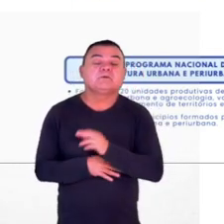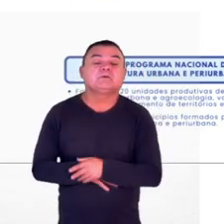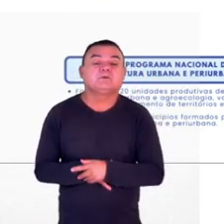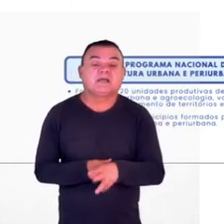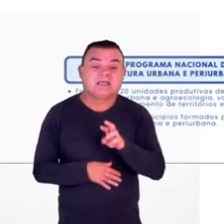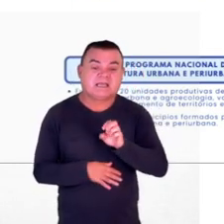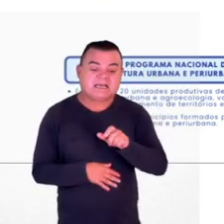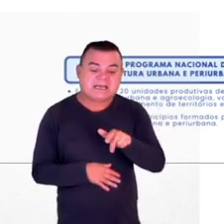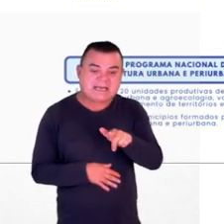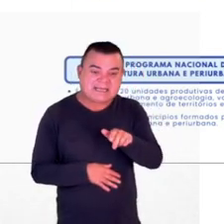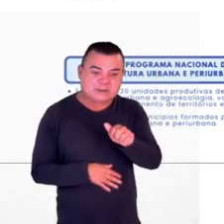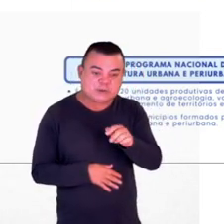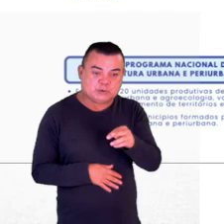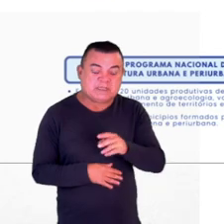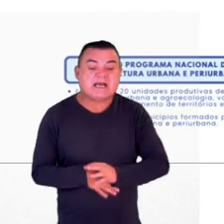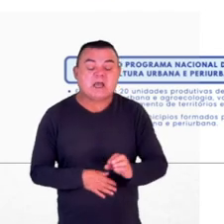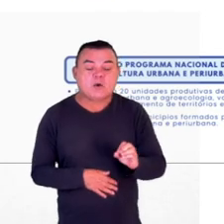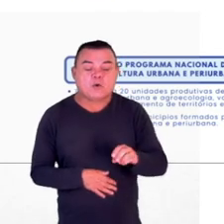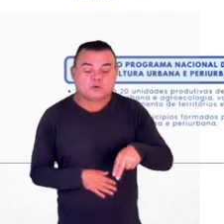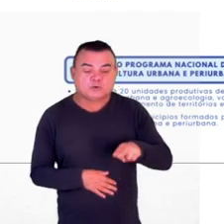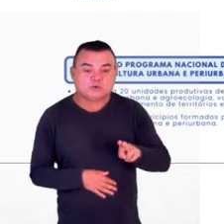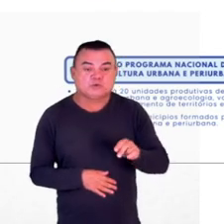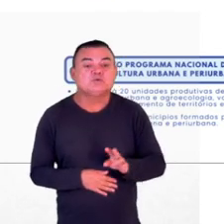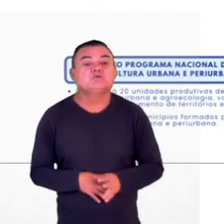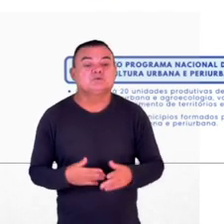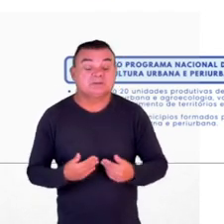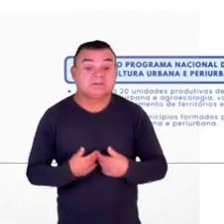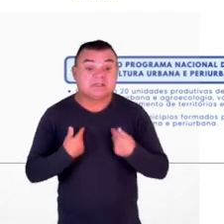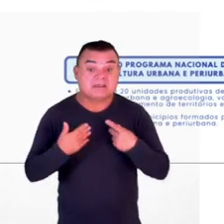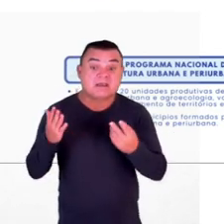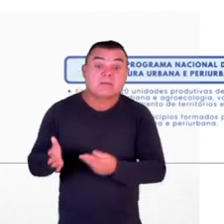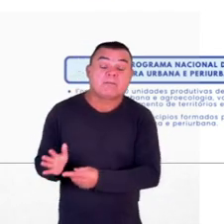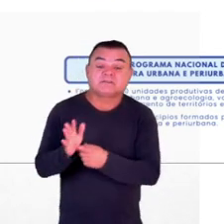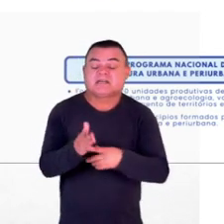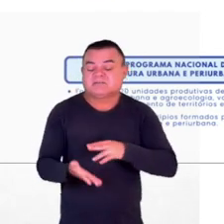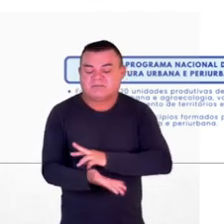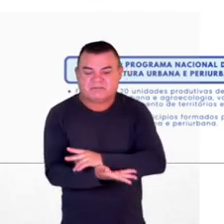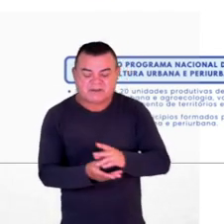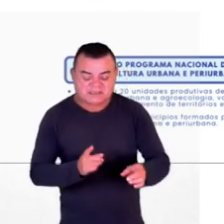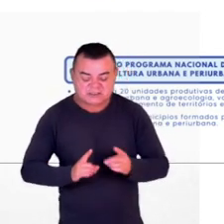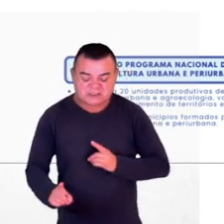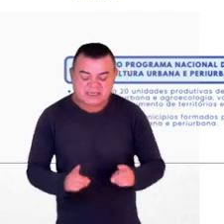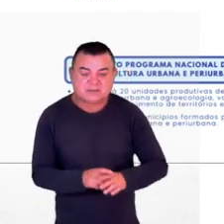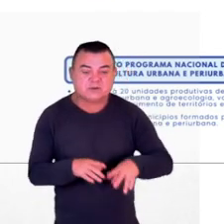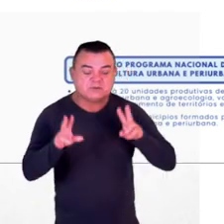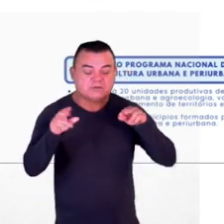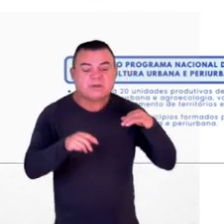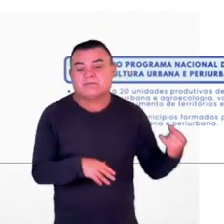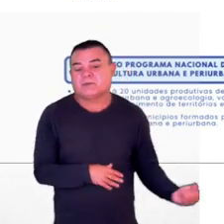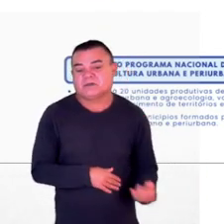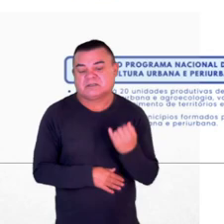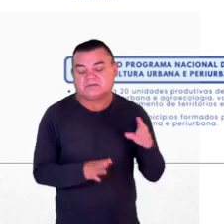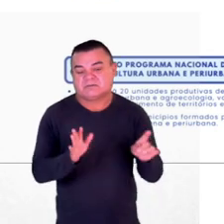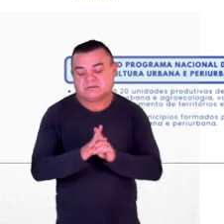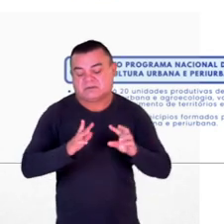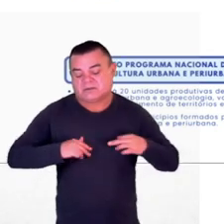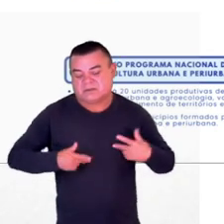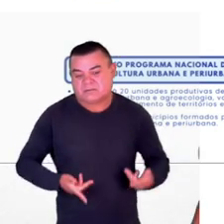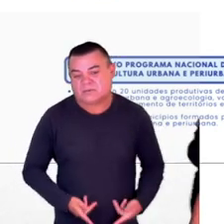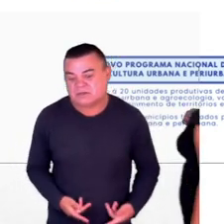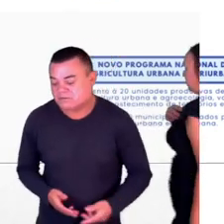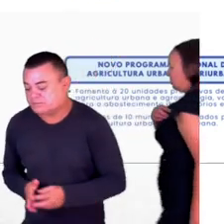aqui também né O facar que tem puxado diferentes discussões sobre a importância do direito humano na